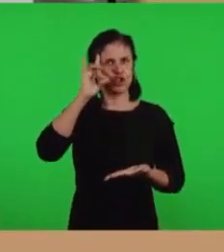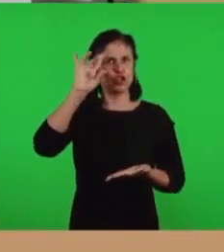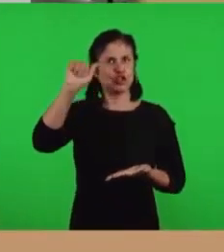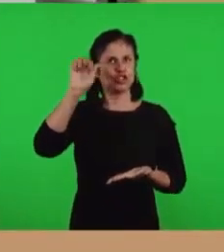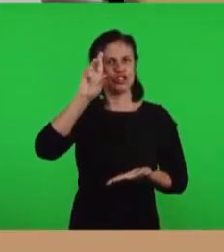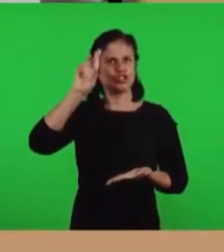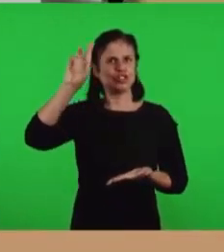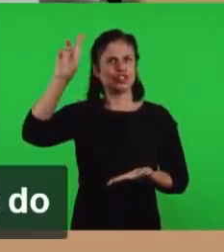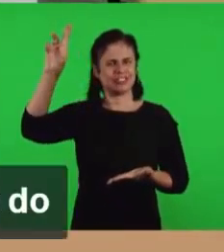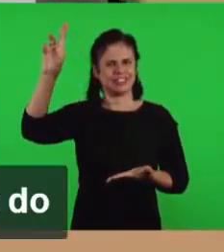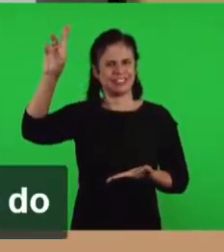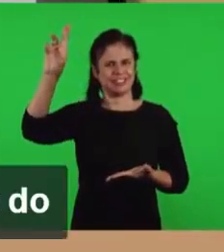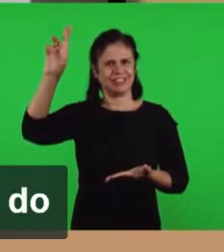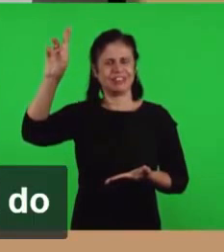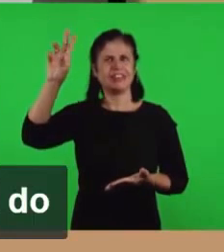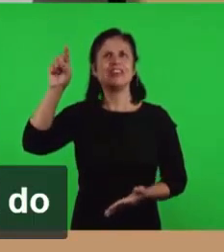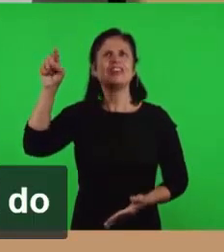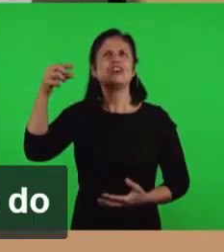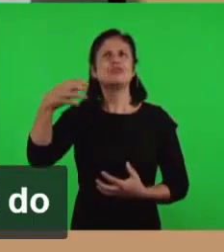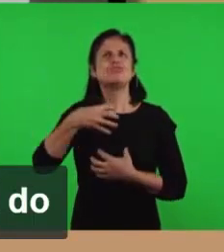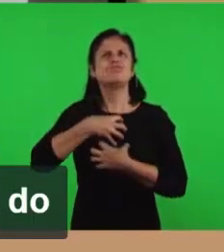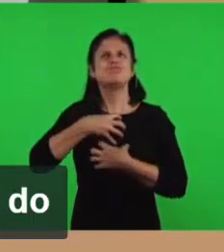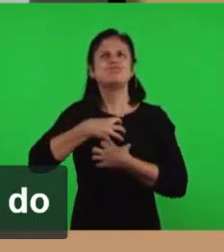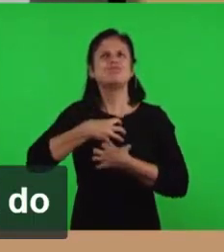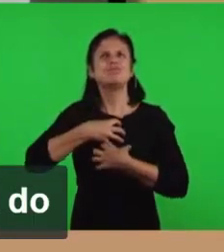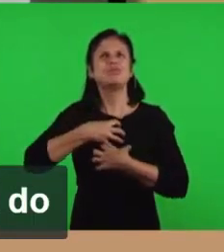um olhar moço como a letra